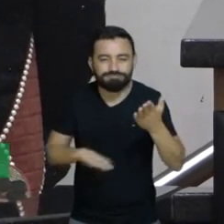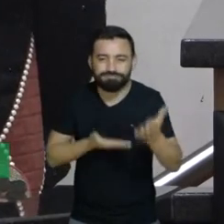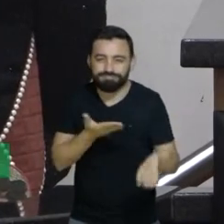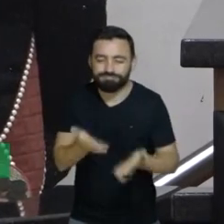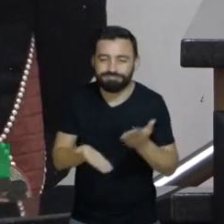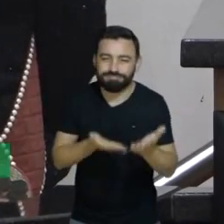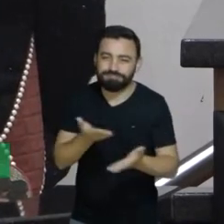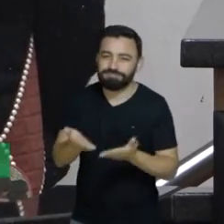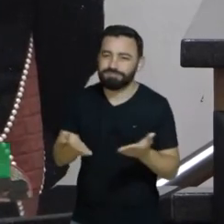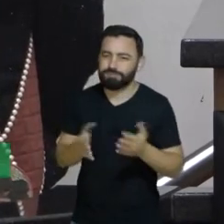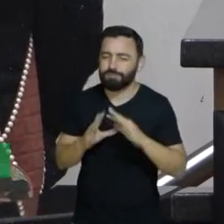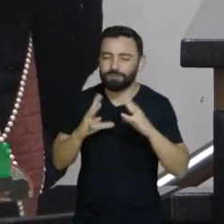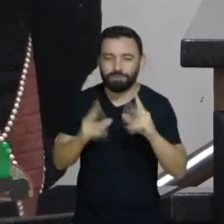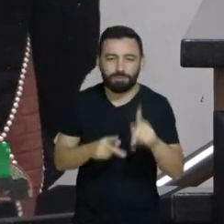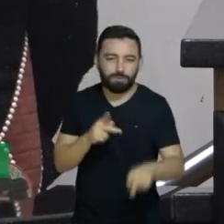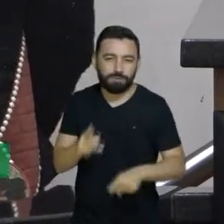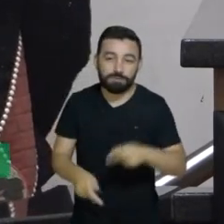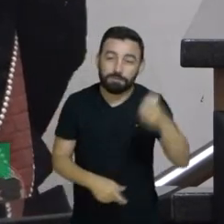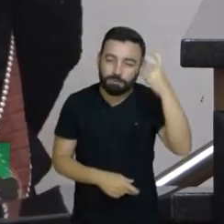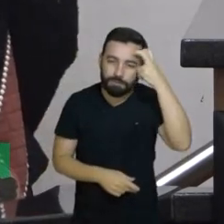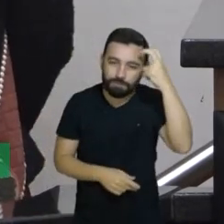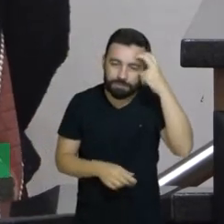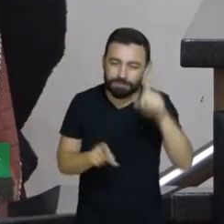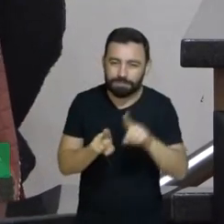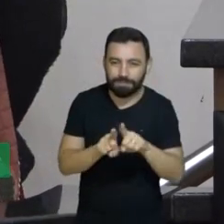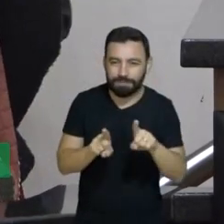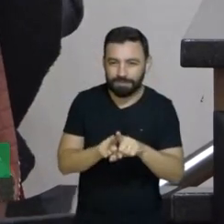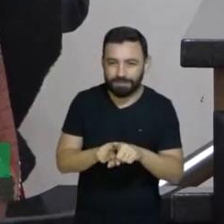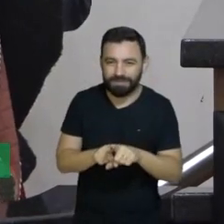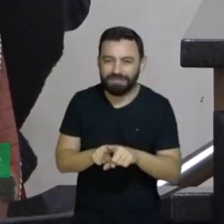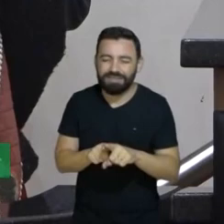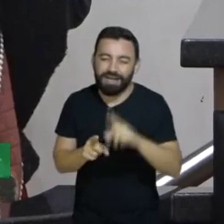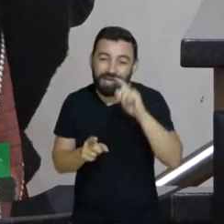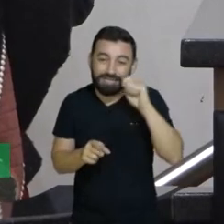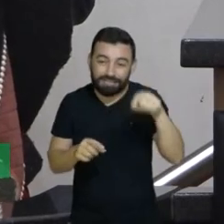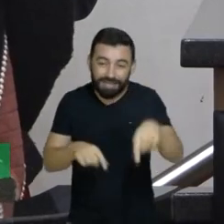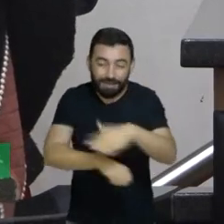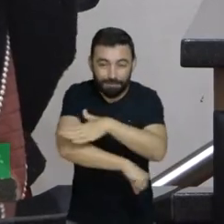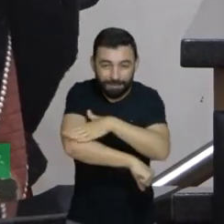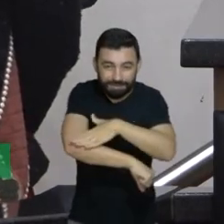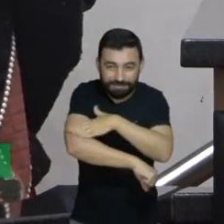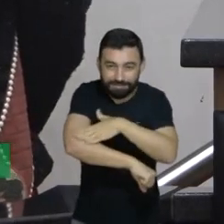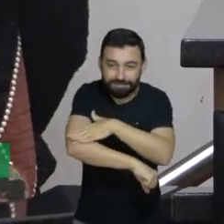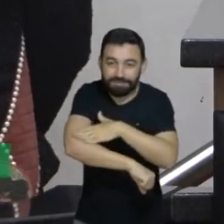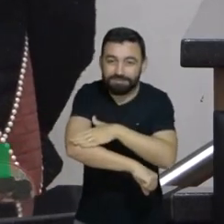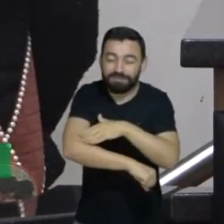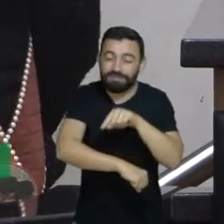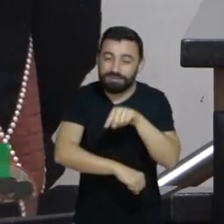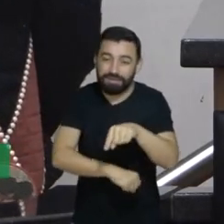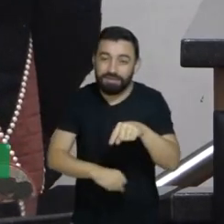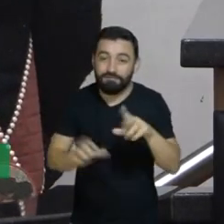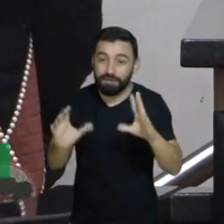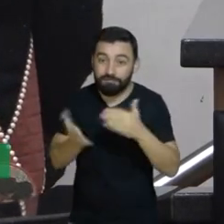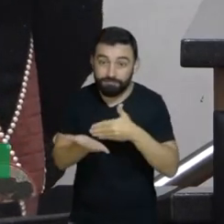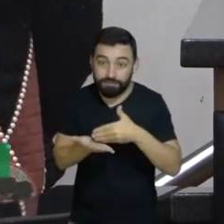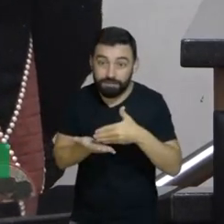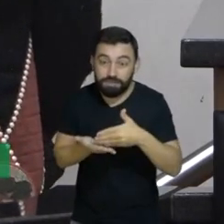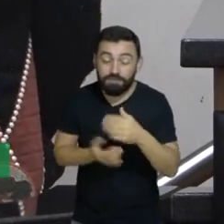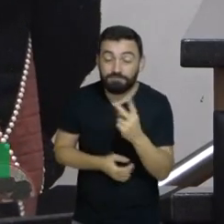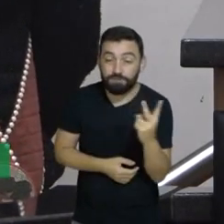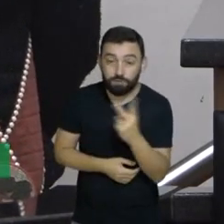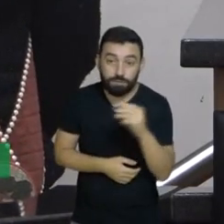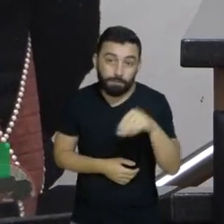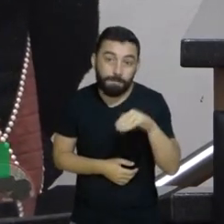e toda a nossa cultura. O Recanto do Pinhão no calçadão da Praça João Costa iniciará no dia 22 de